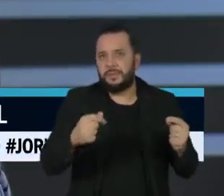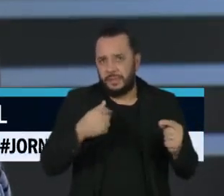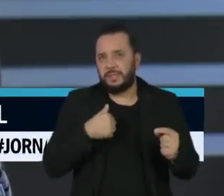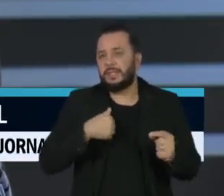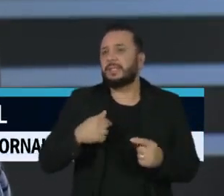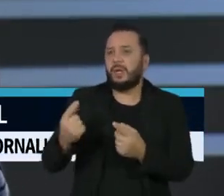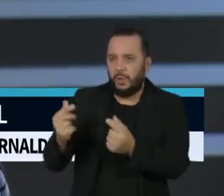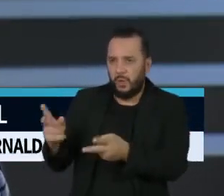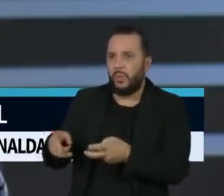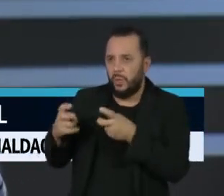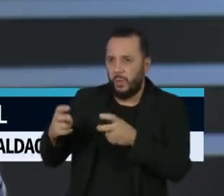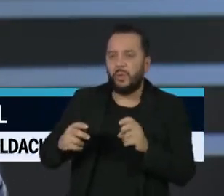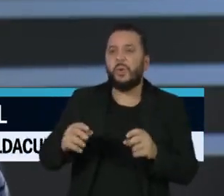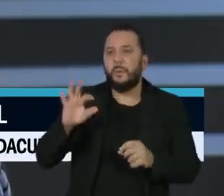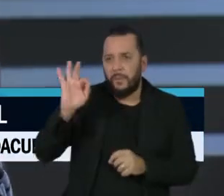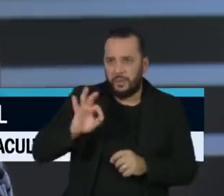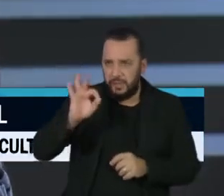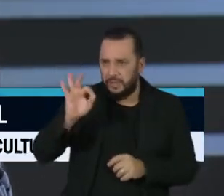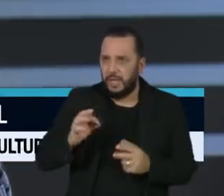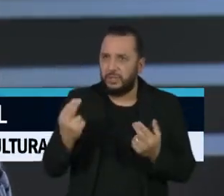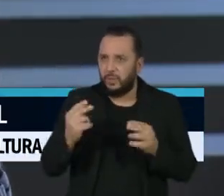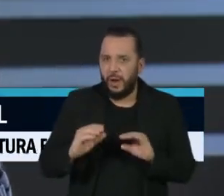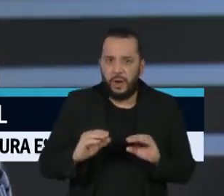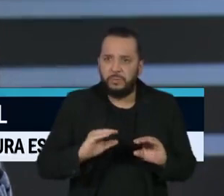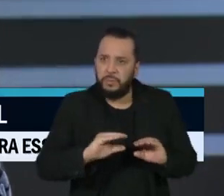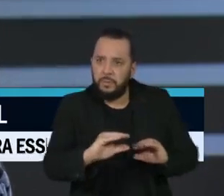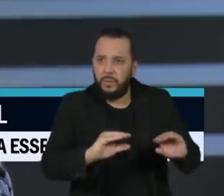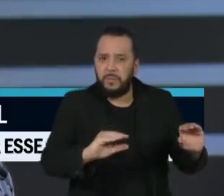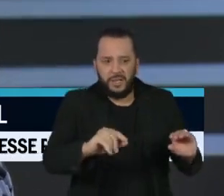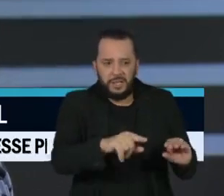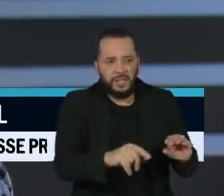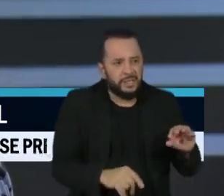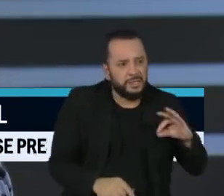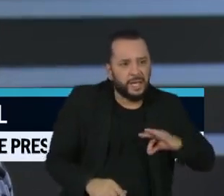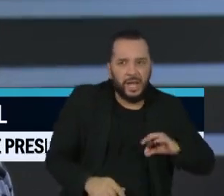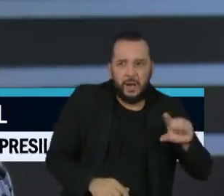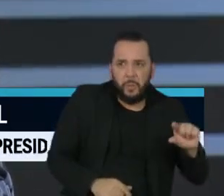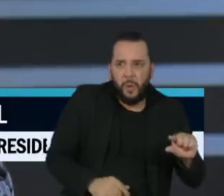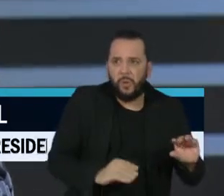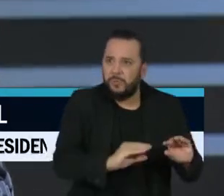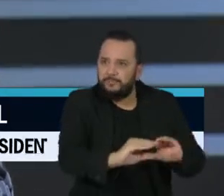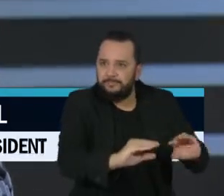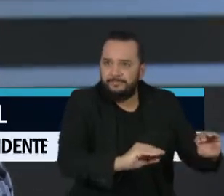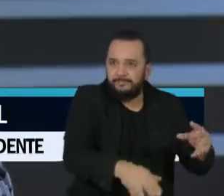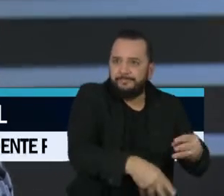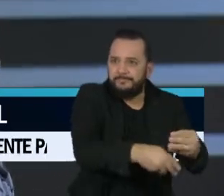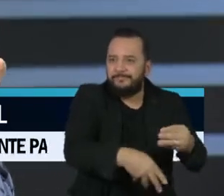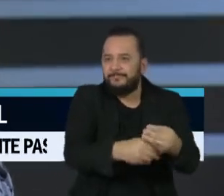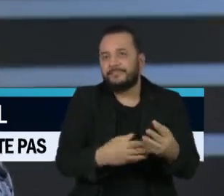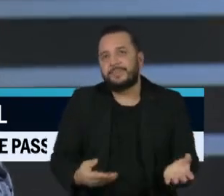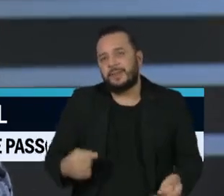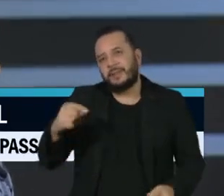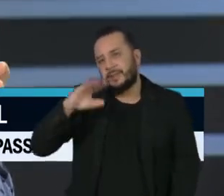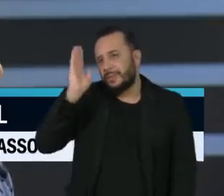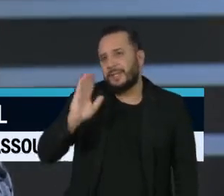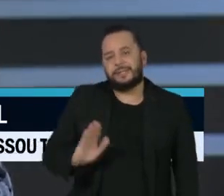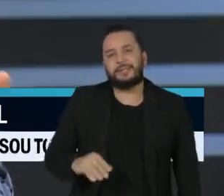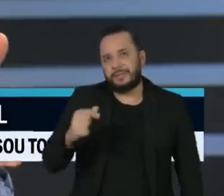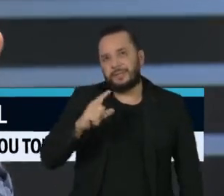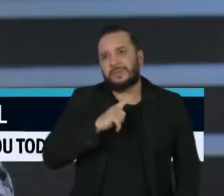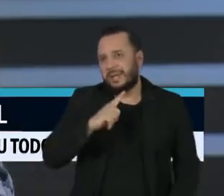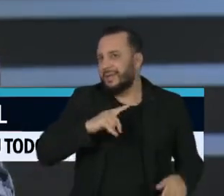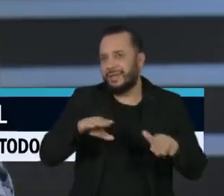de lucro proporcional àqueles que ganham menos. Depois nós reclamamos no Brasil que nós temos uma distribuição de renda péssima aqui, que a